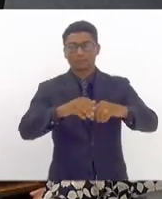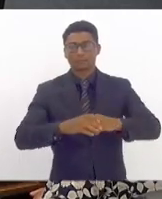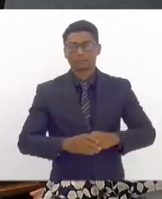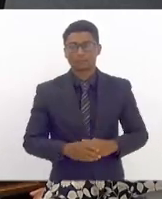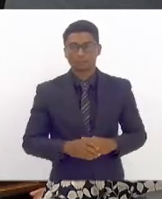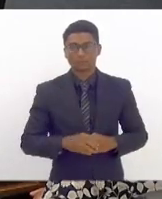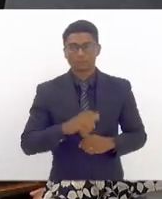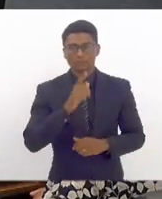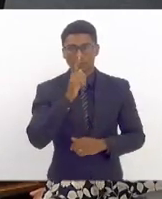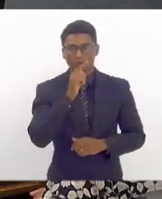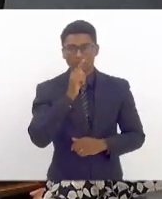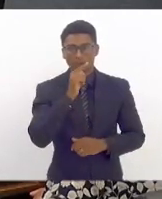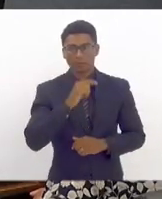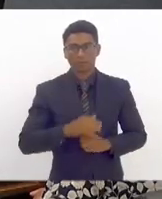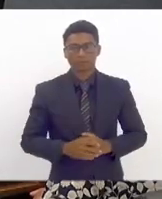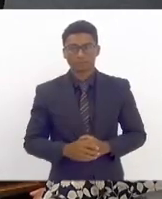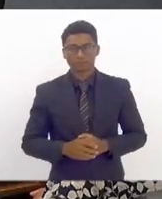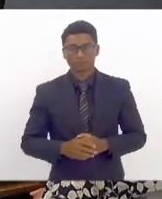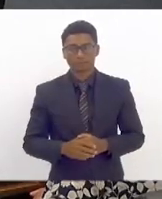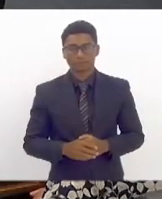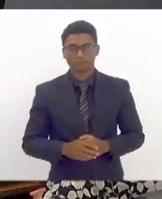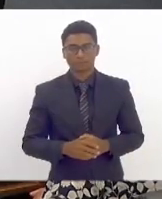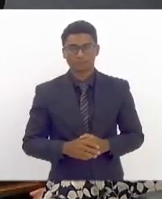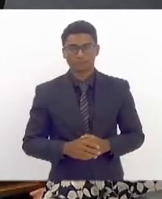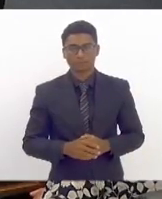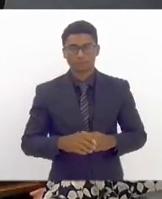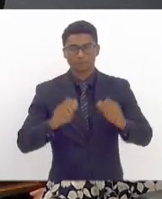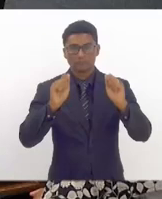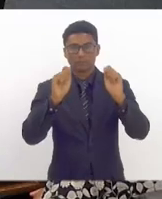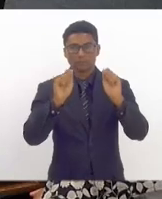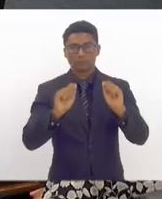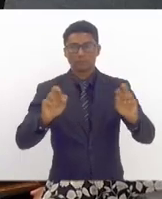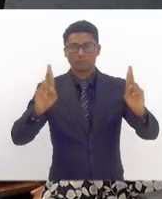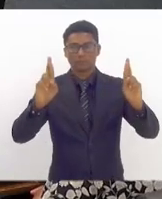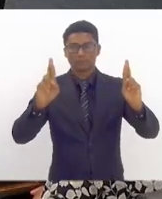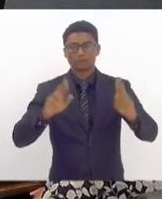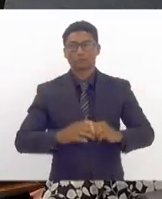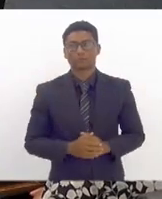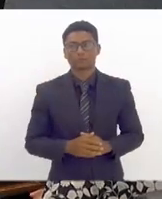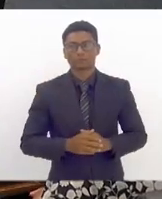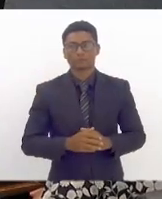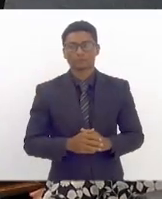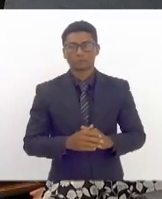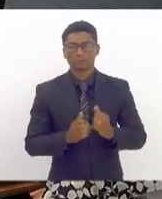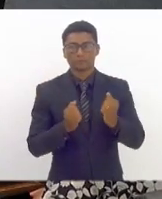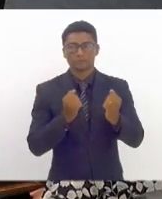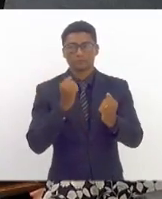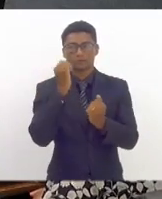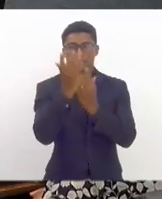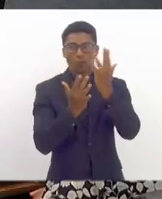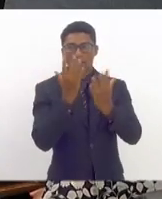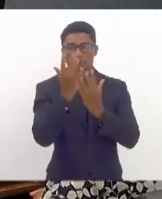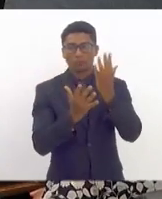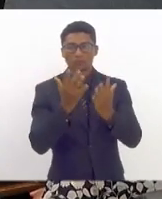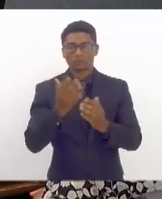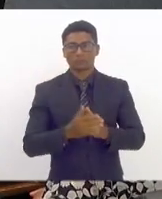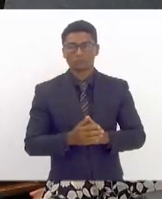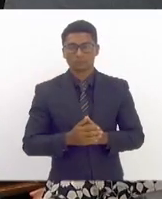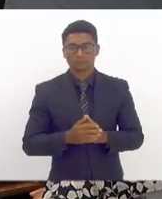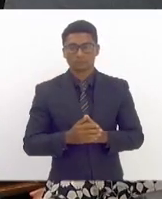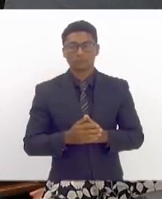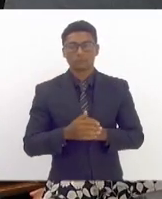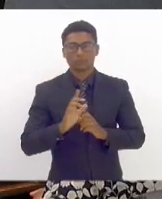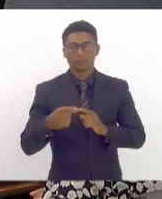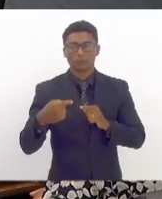a água o ar e o fogo estão presentes nas nossas